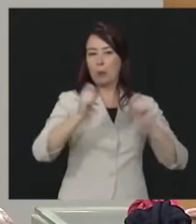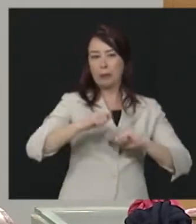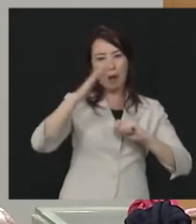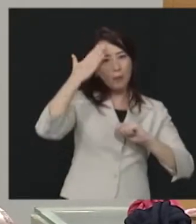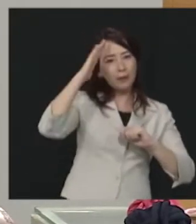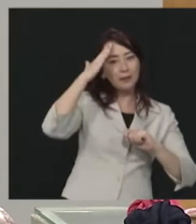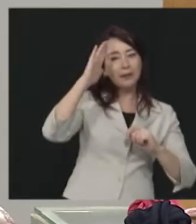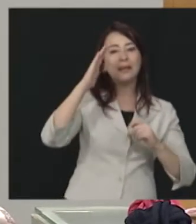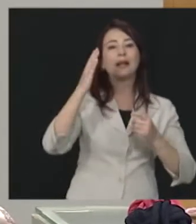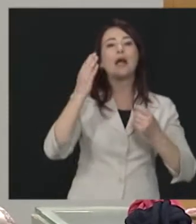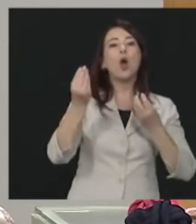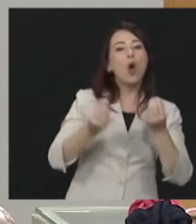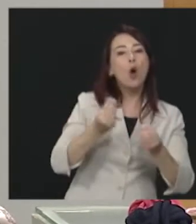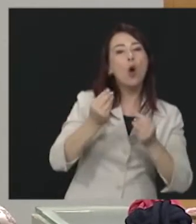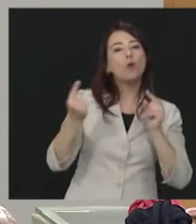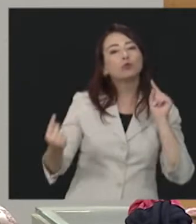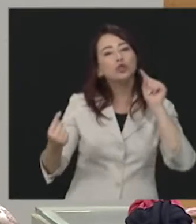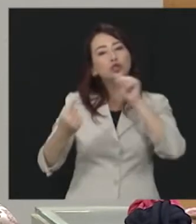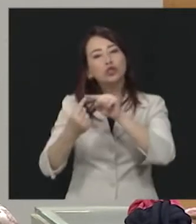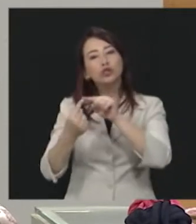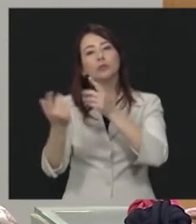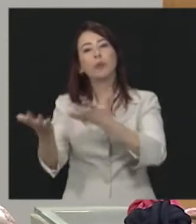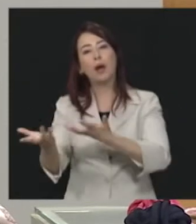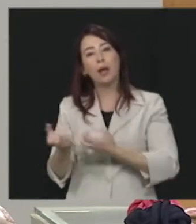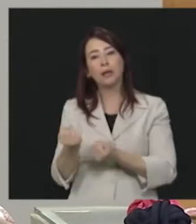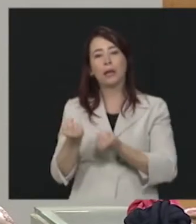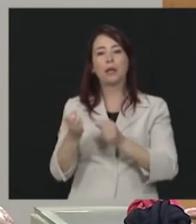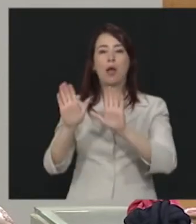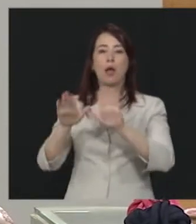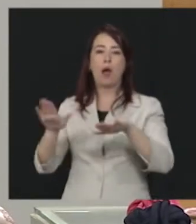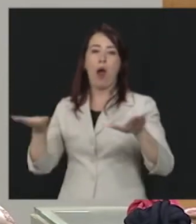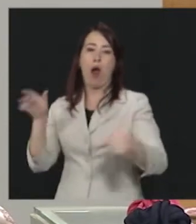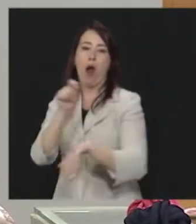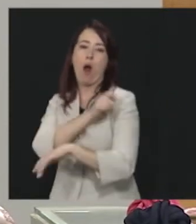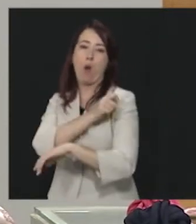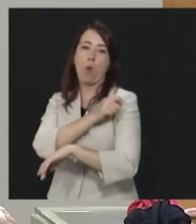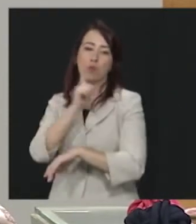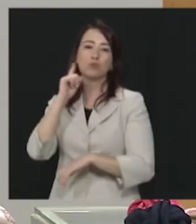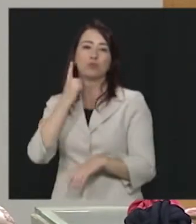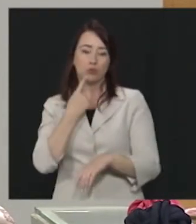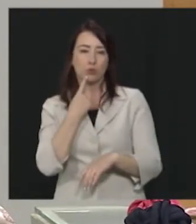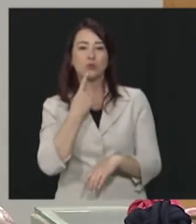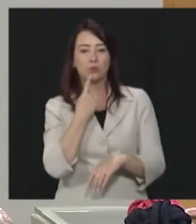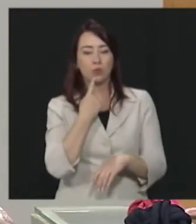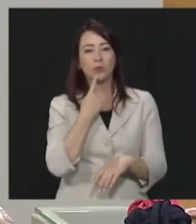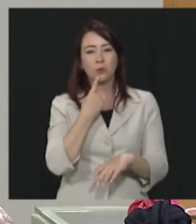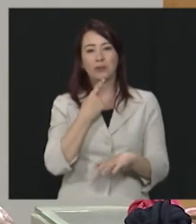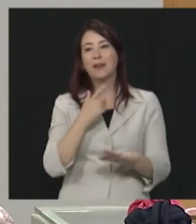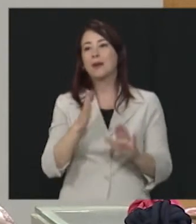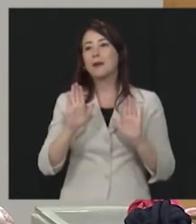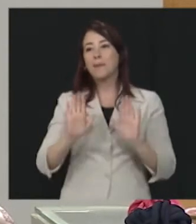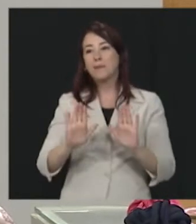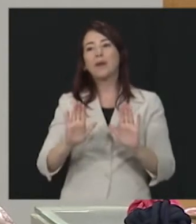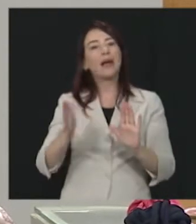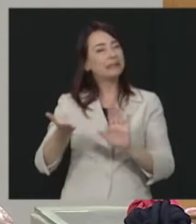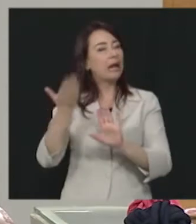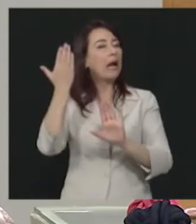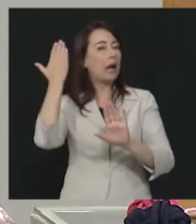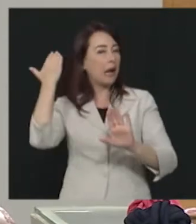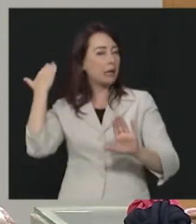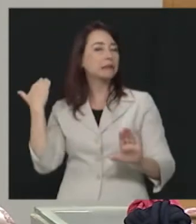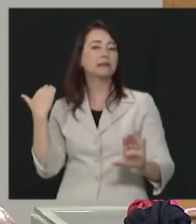a essa dificuldade física, né, do aluno, graças a Deus. Mas havia essa dificuldade,